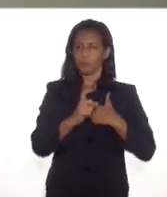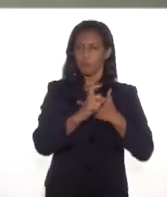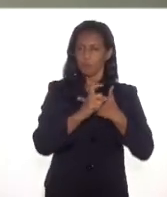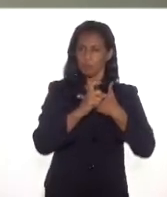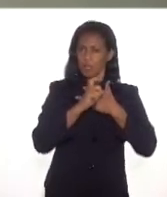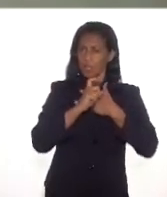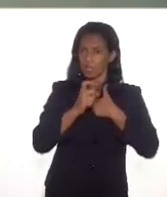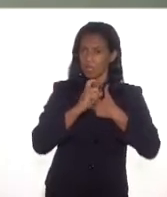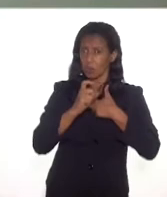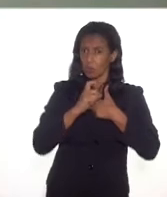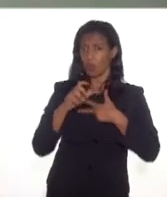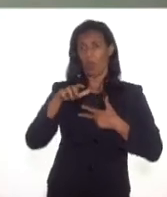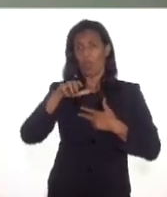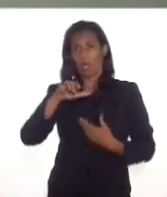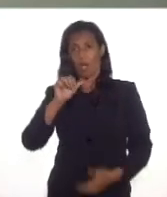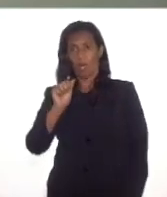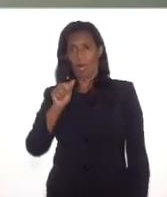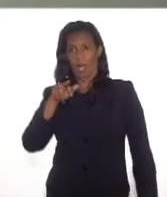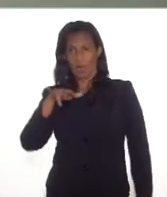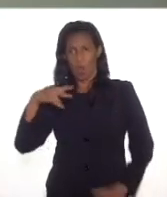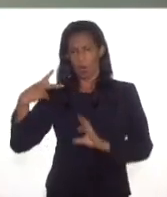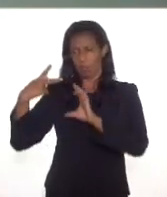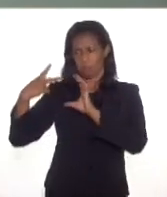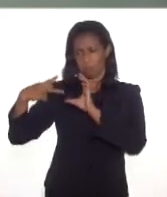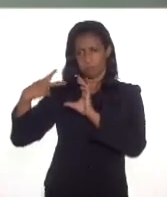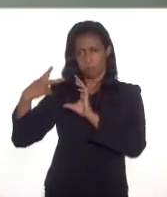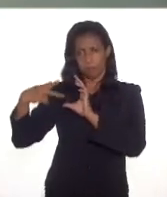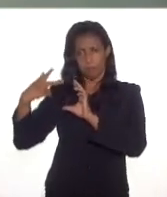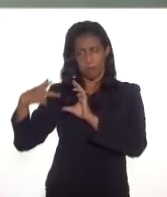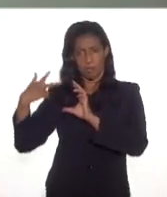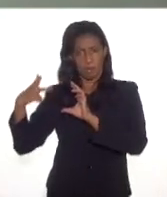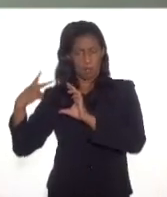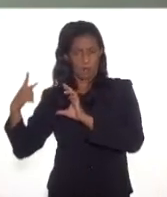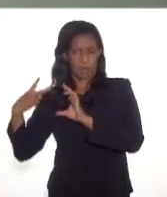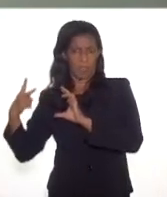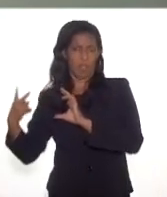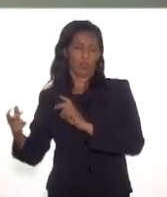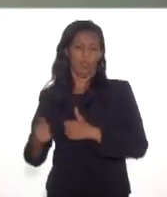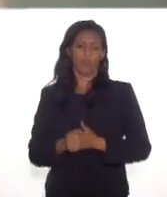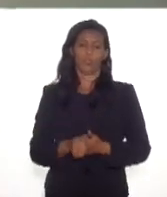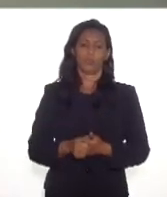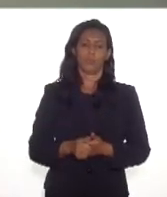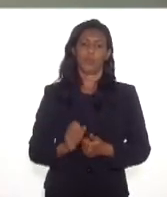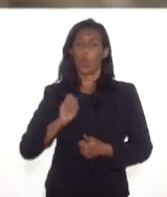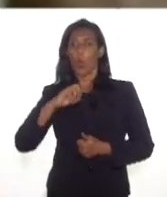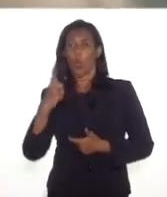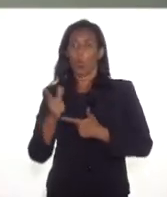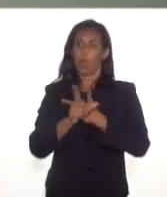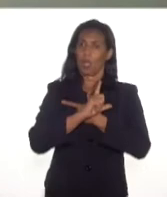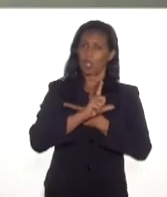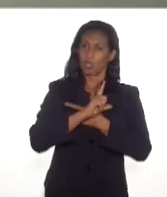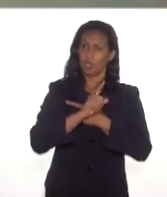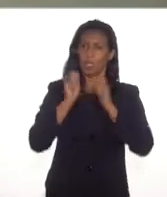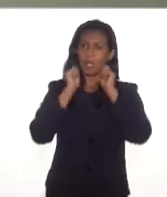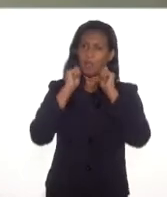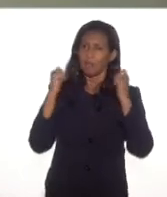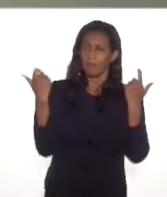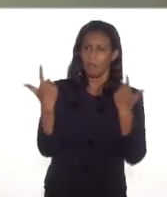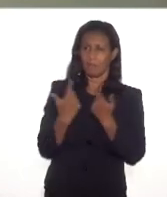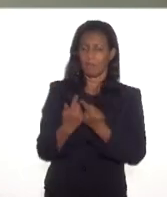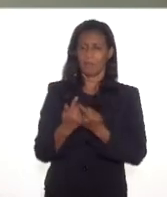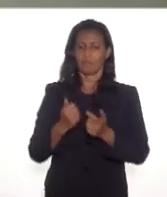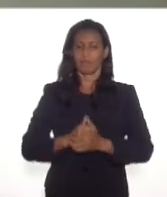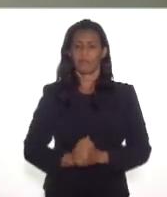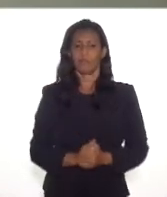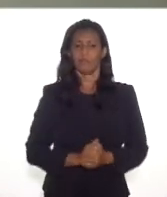executivo carioca, Câmara de Vereadores, o legislativo carioca, Câmara de Vereadores, quanto a Assembleia